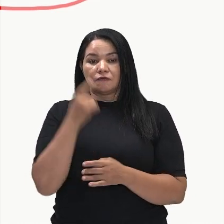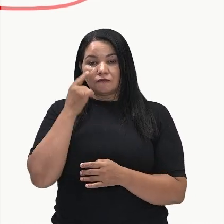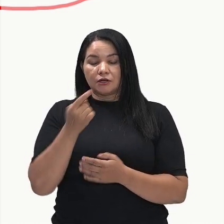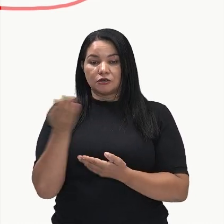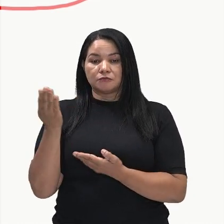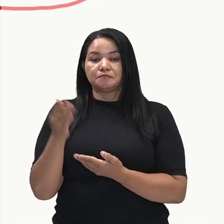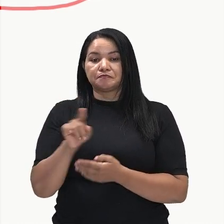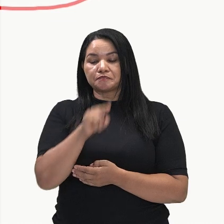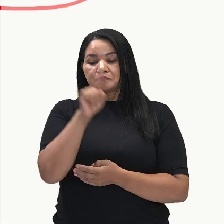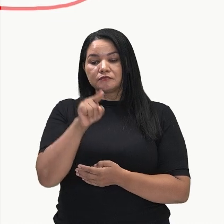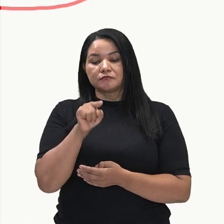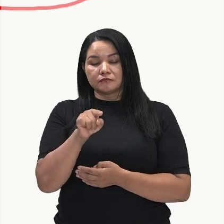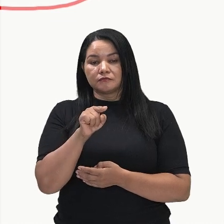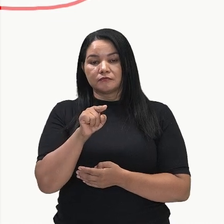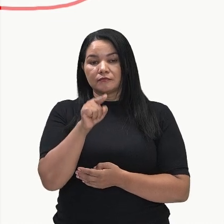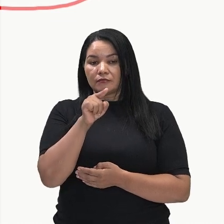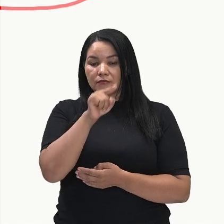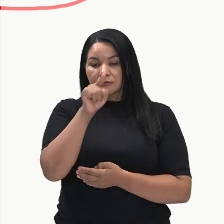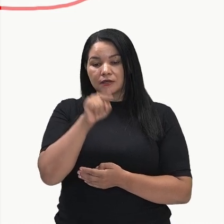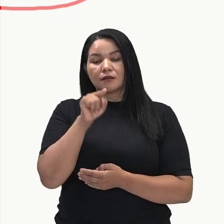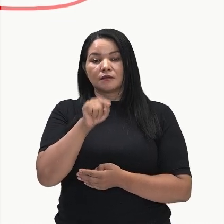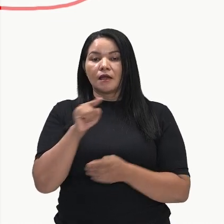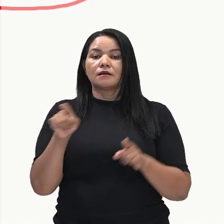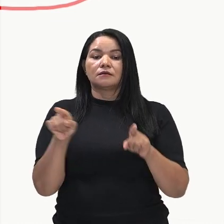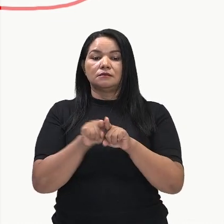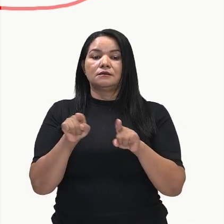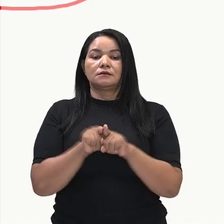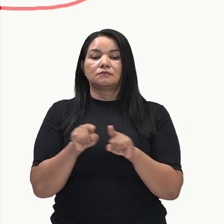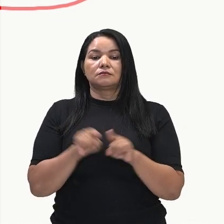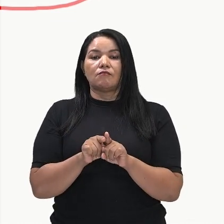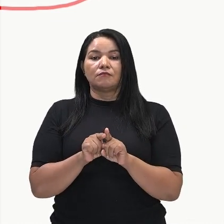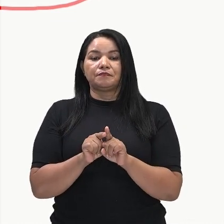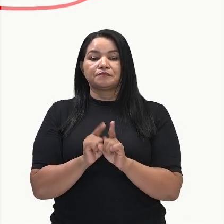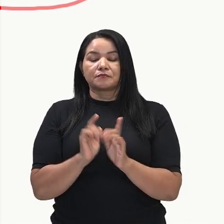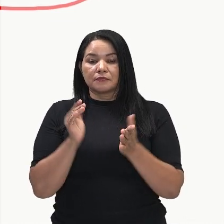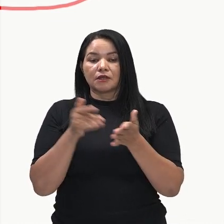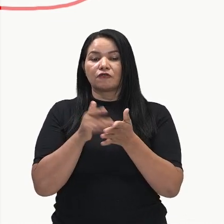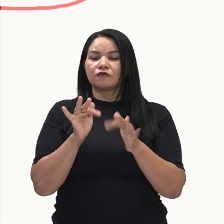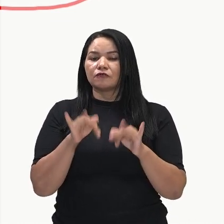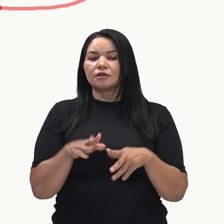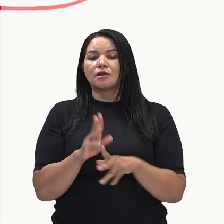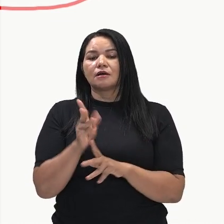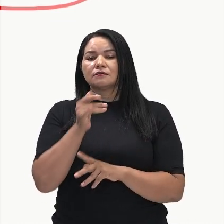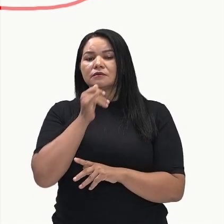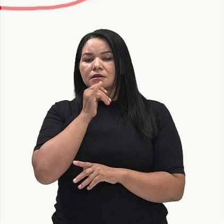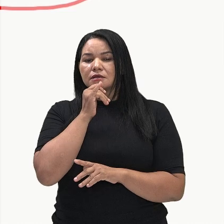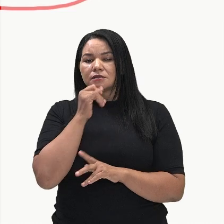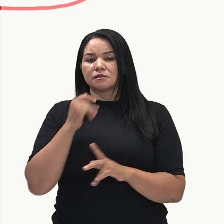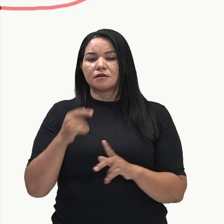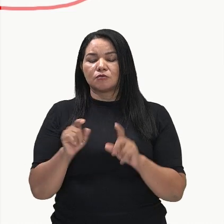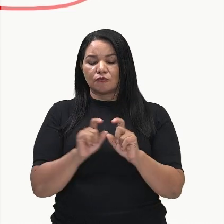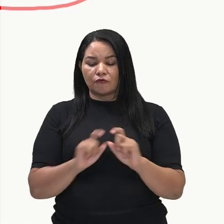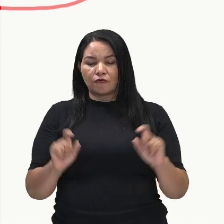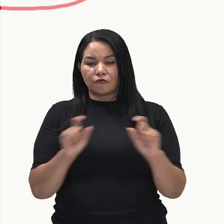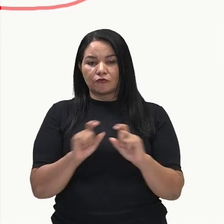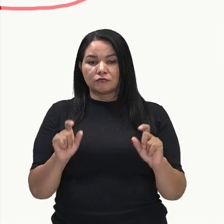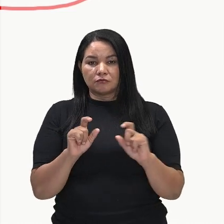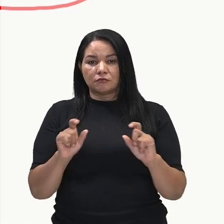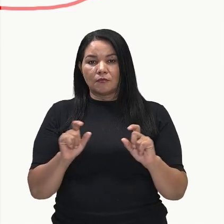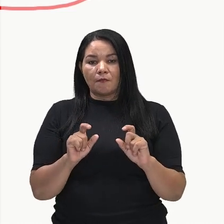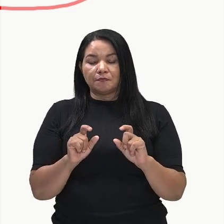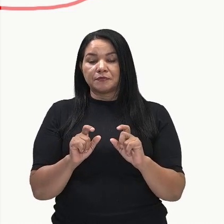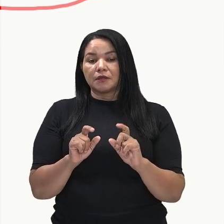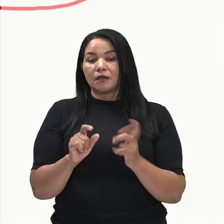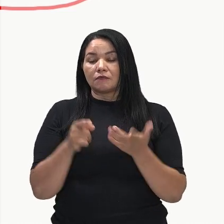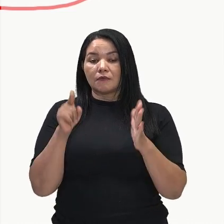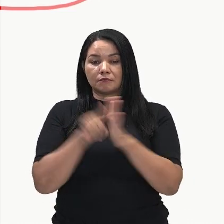pronomes interrogativos. Agora, no último exemplo, é uma pergunta indireta. Necessito saber quais livros lerás